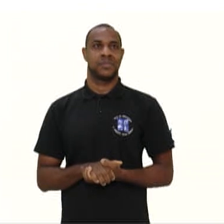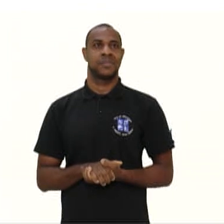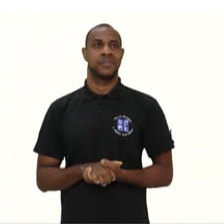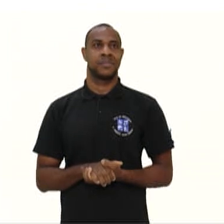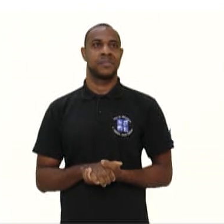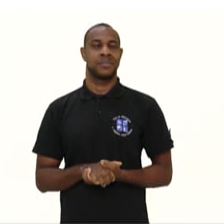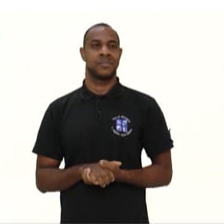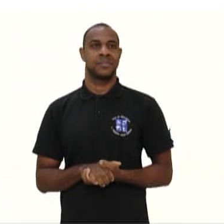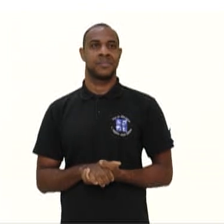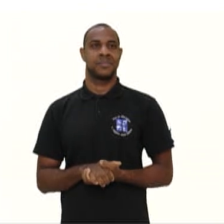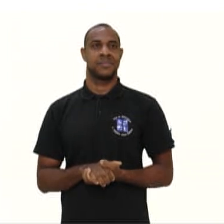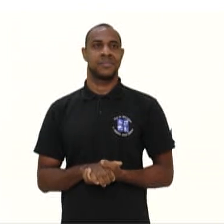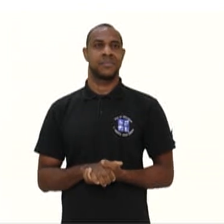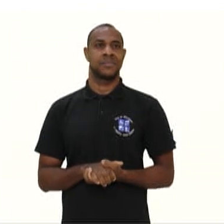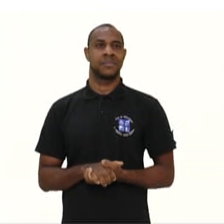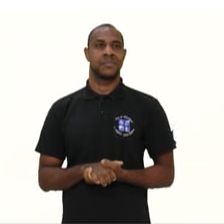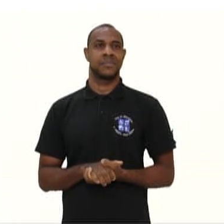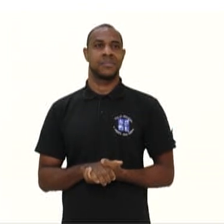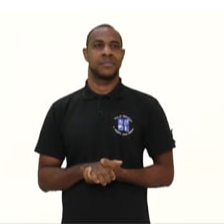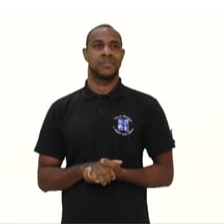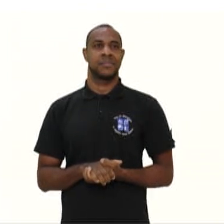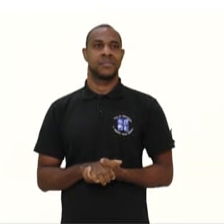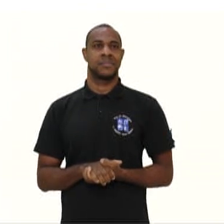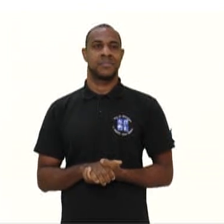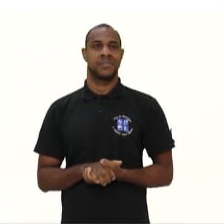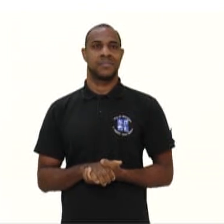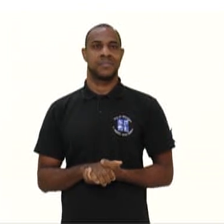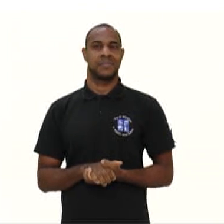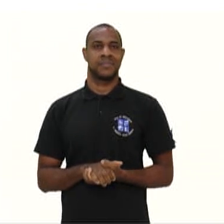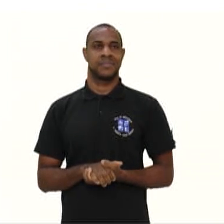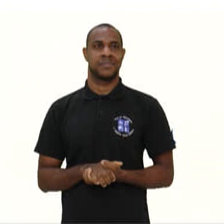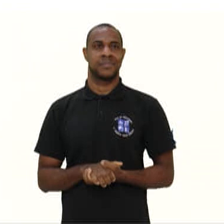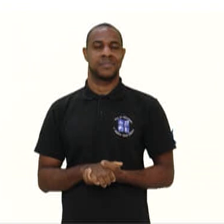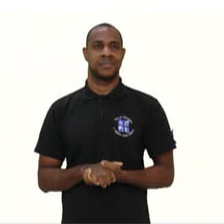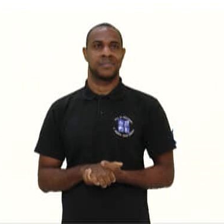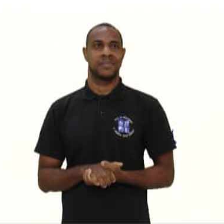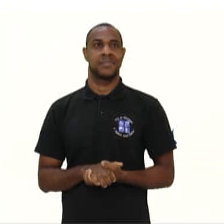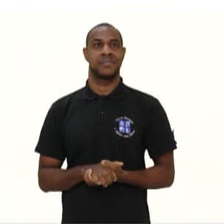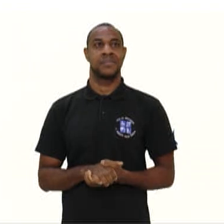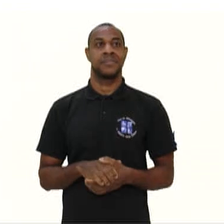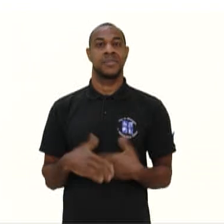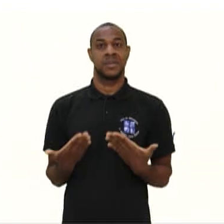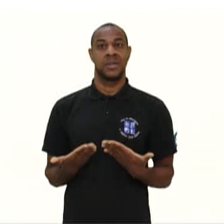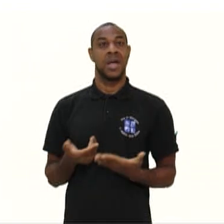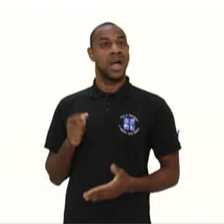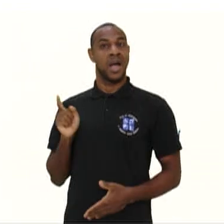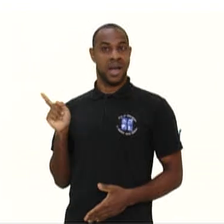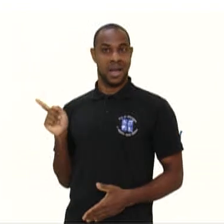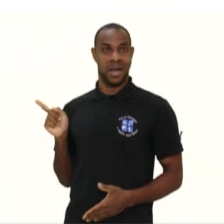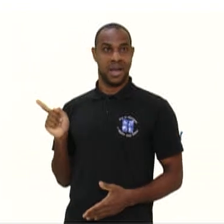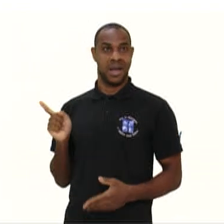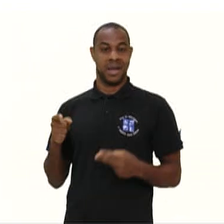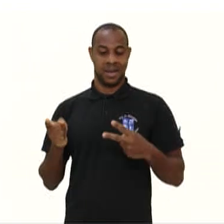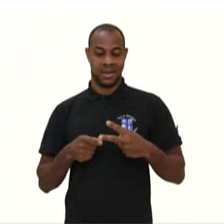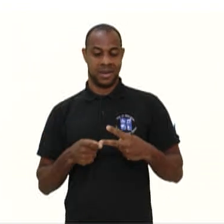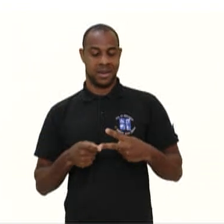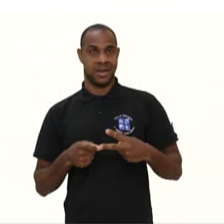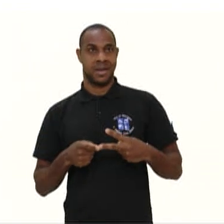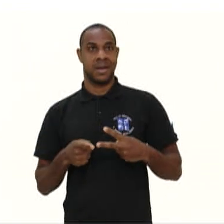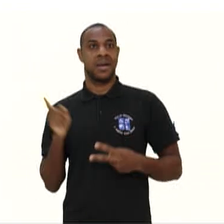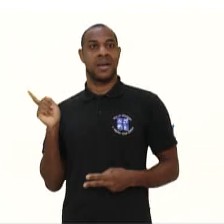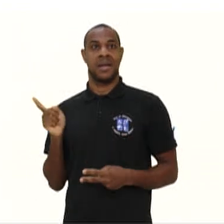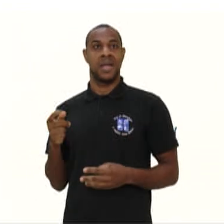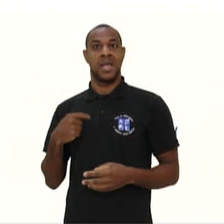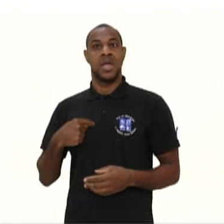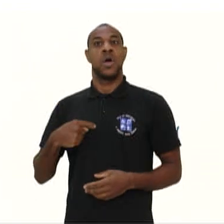were waiting the bus when it rained. Or my mother is a superhero. Então, no caso, eu ouvi uma boa